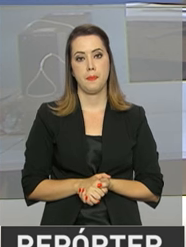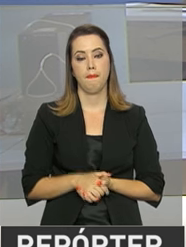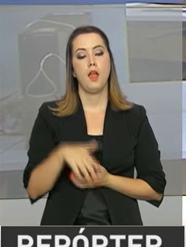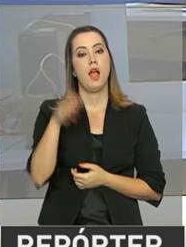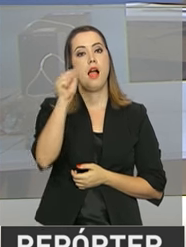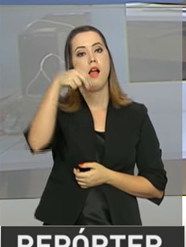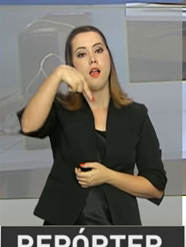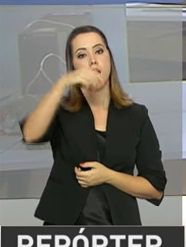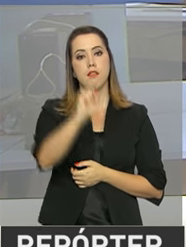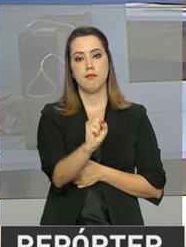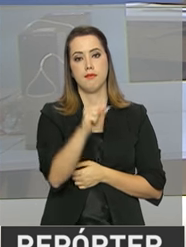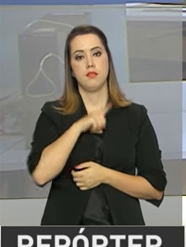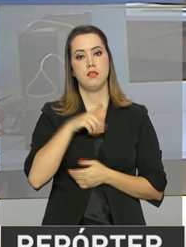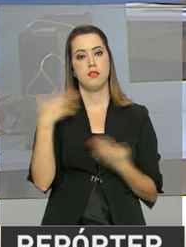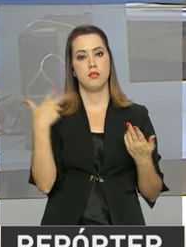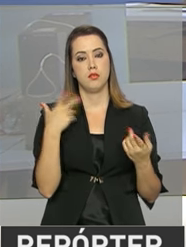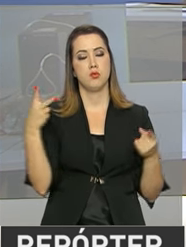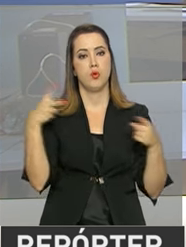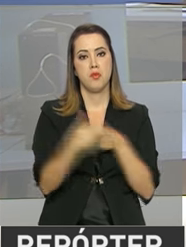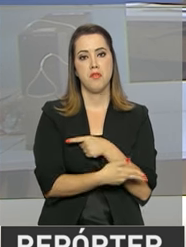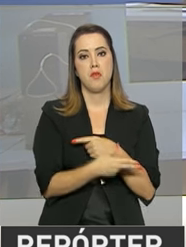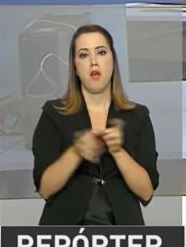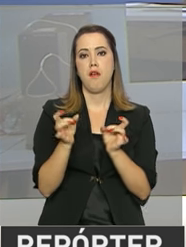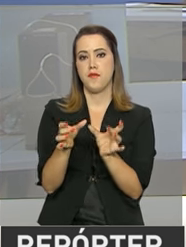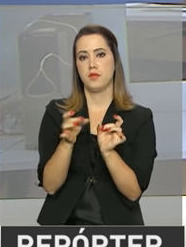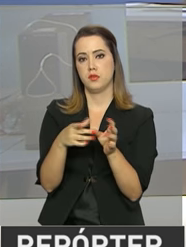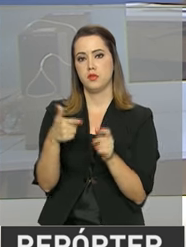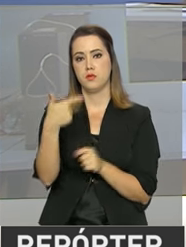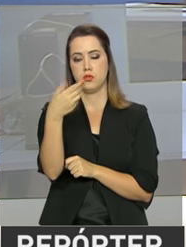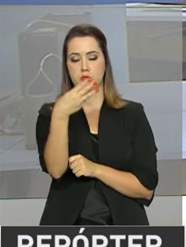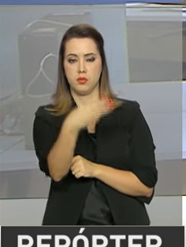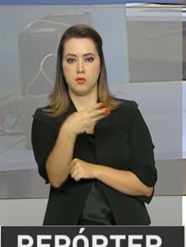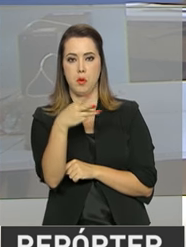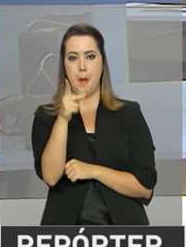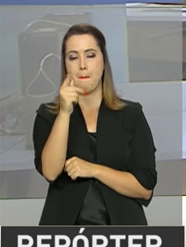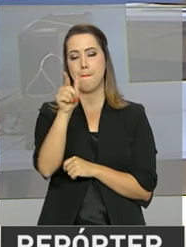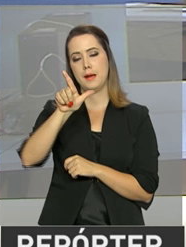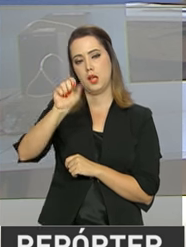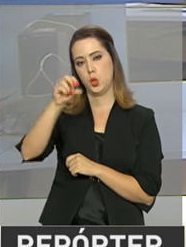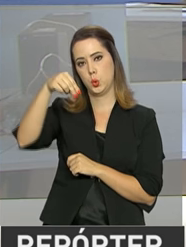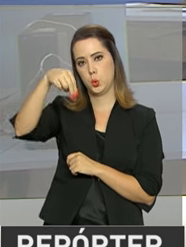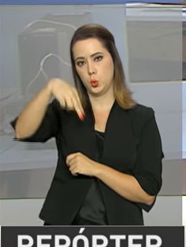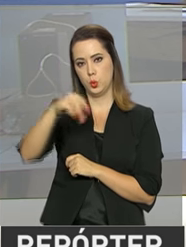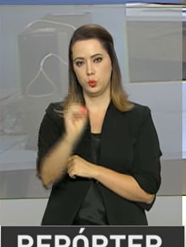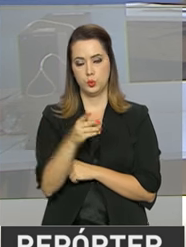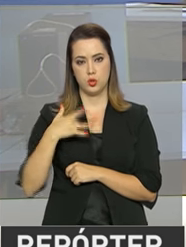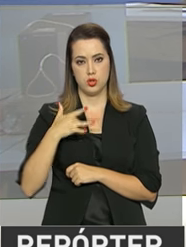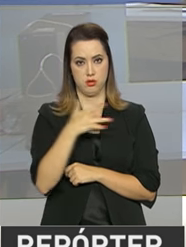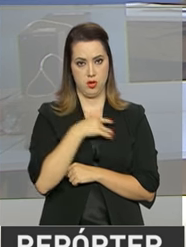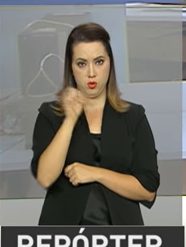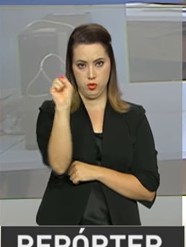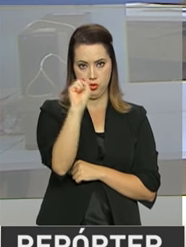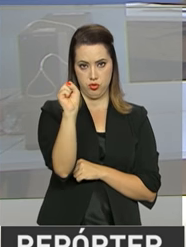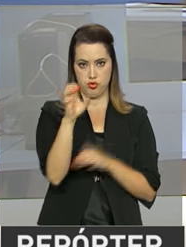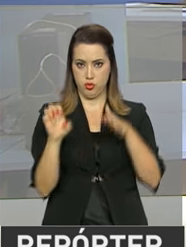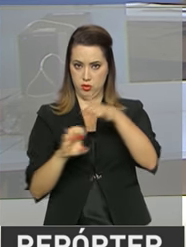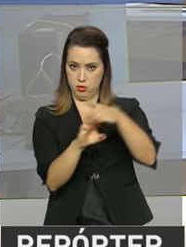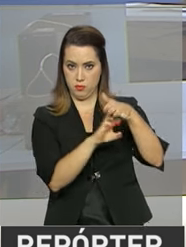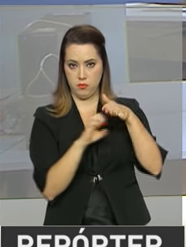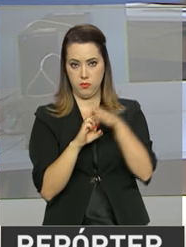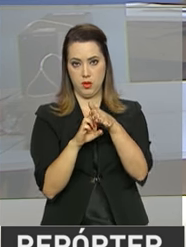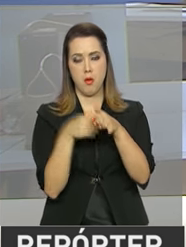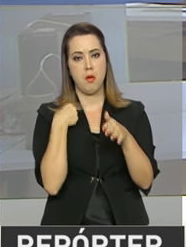O Nacional de Saúde Suplementar, a ANS, suspendeu a venda de 23 planos de saúde de 8 operadoras. Os planos